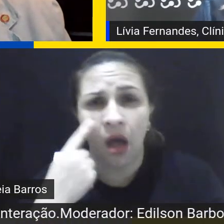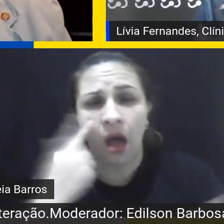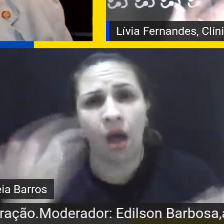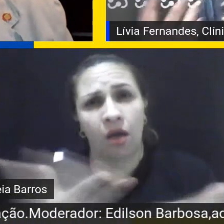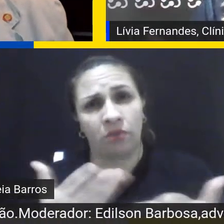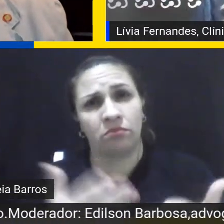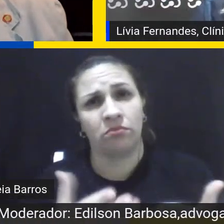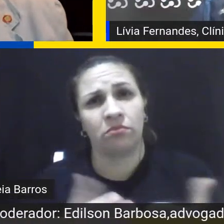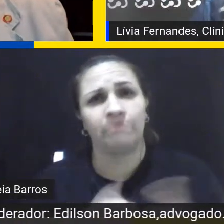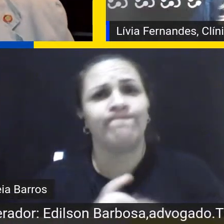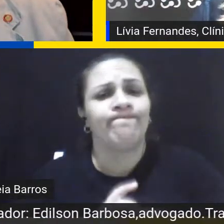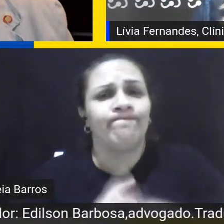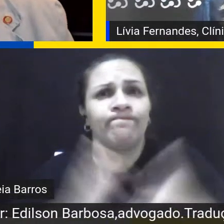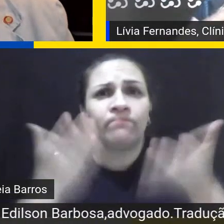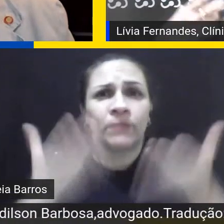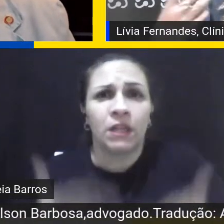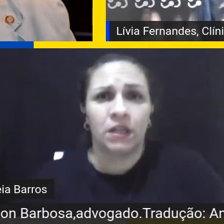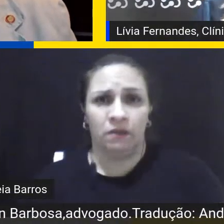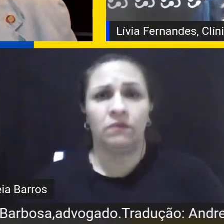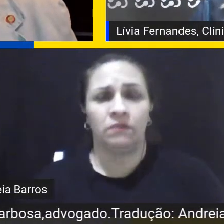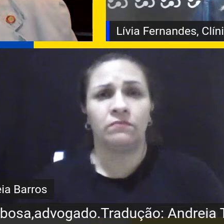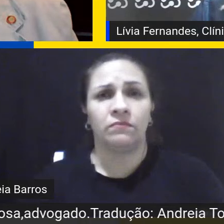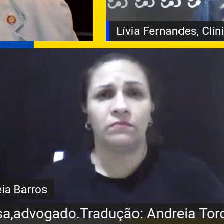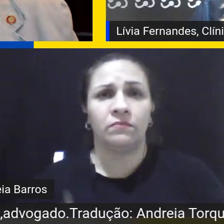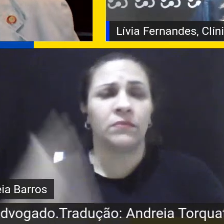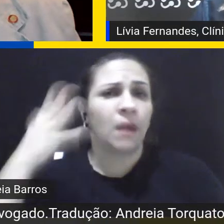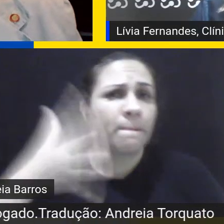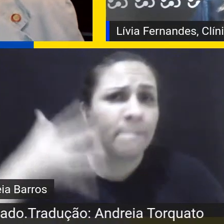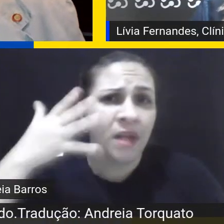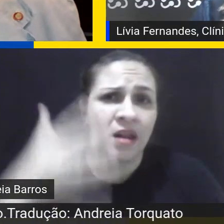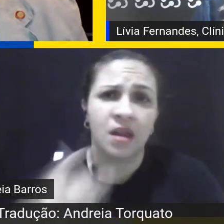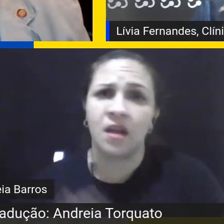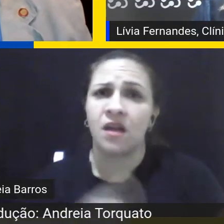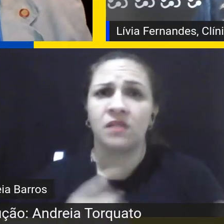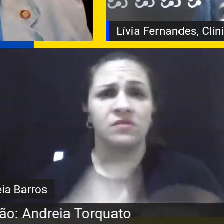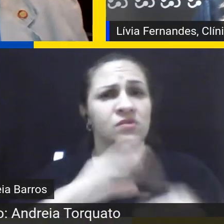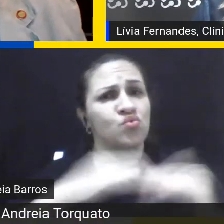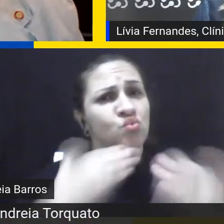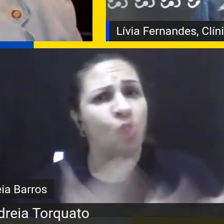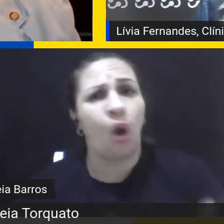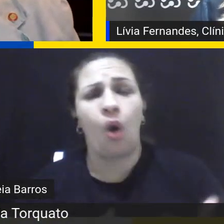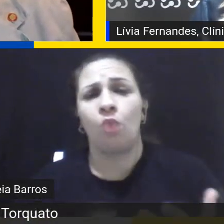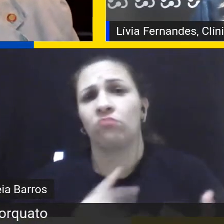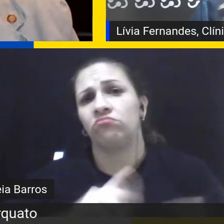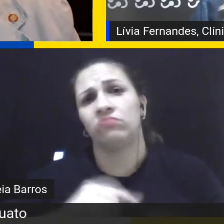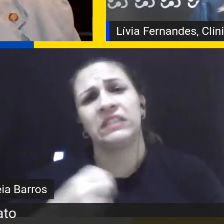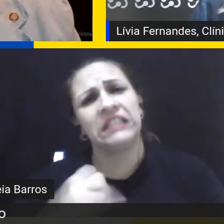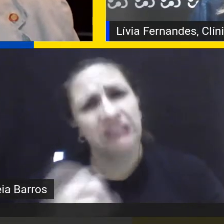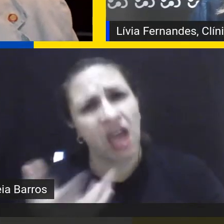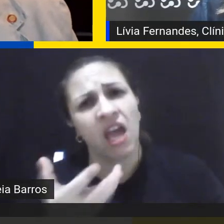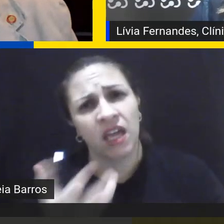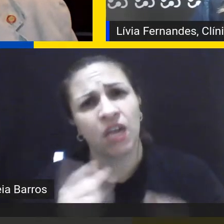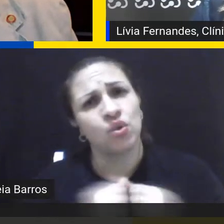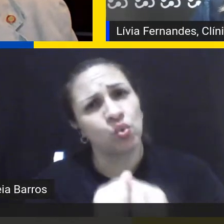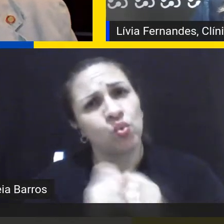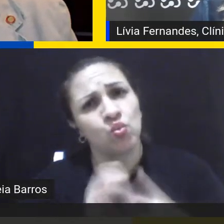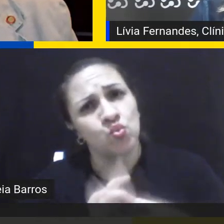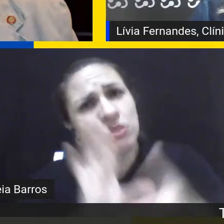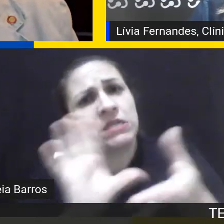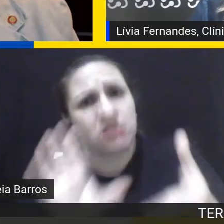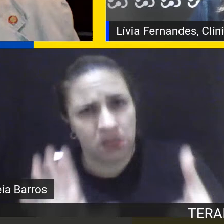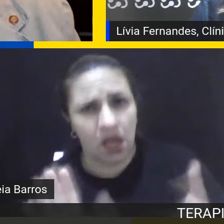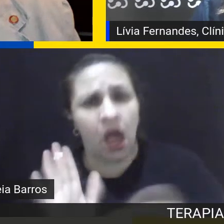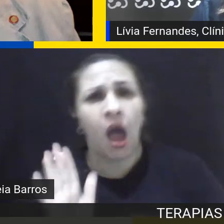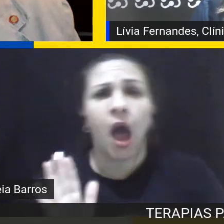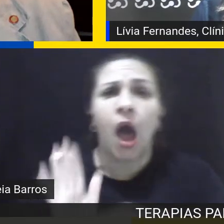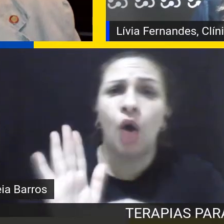à disposição em dar palestras em escola. Então, quem quiser, a gente está aqui à disposição para